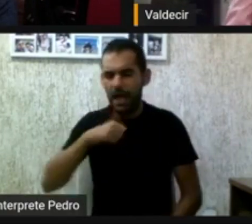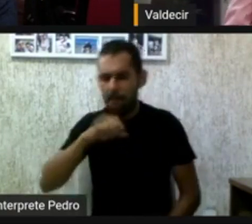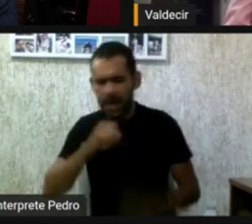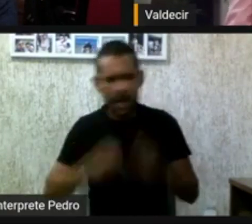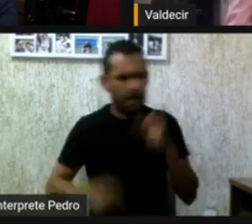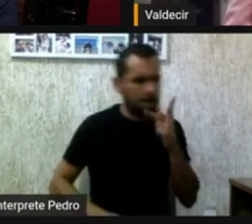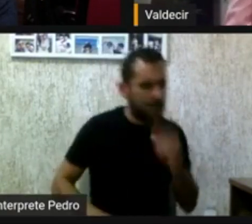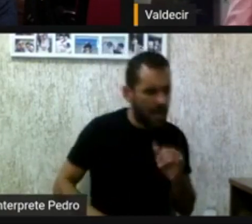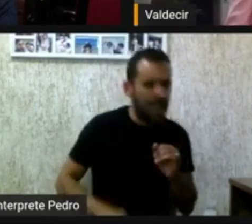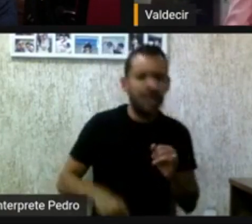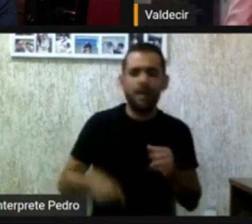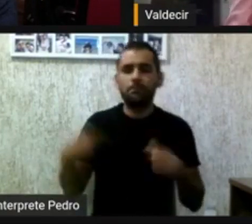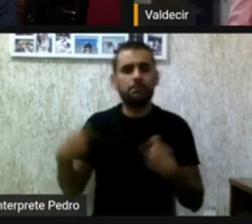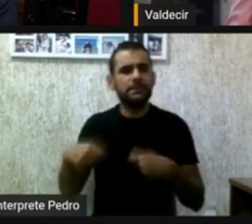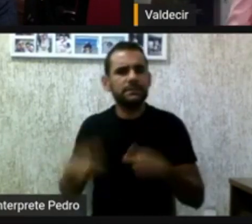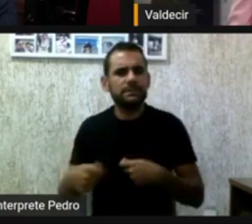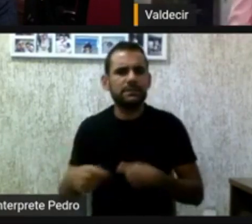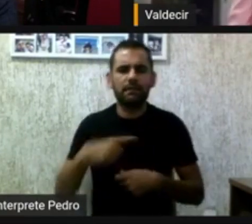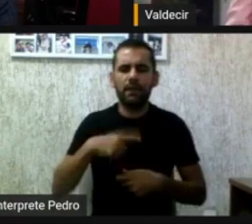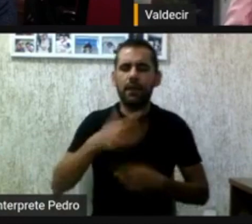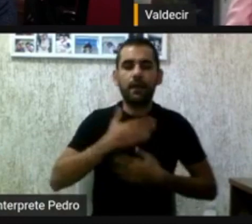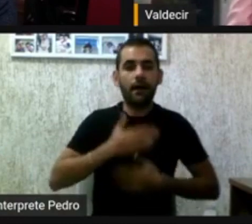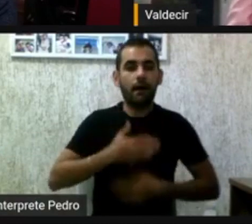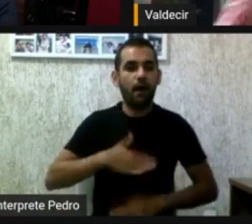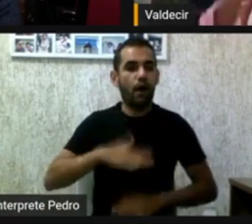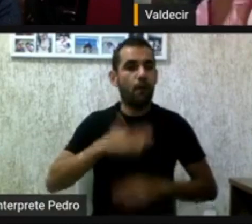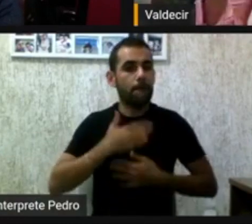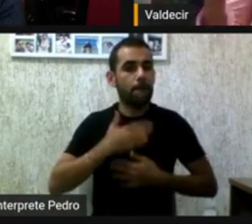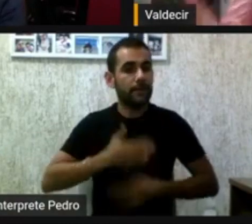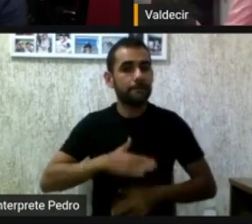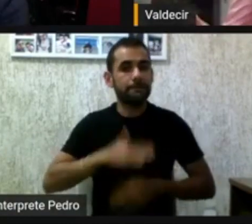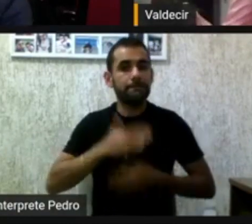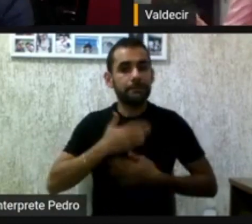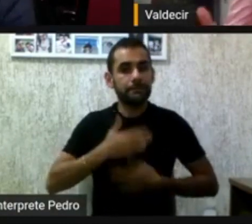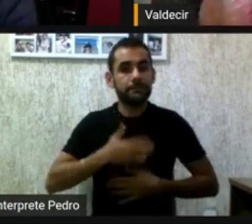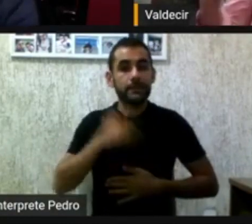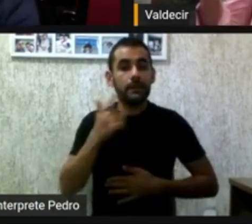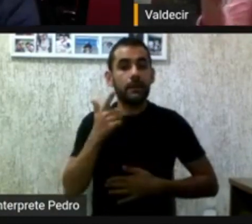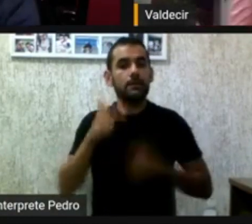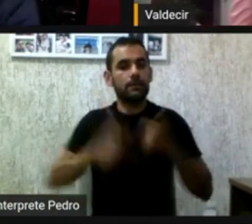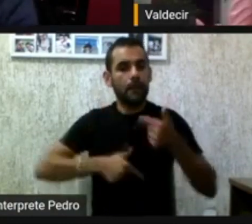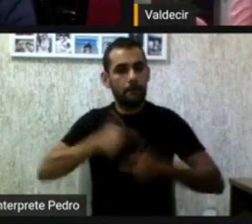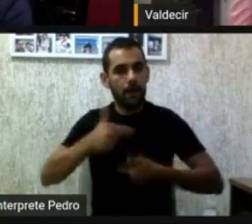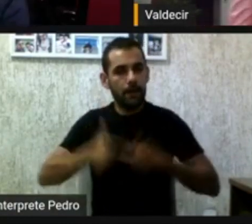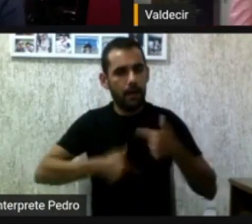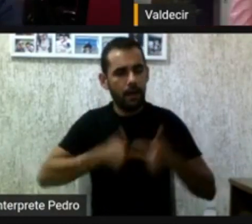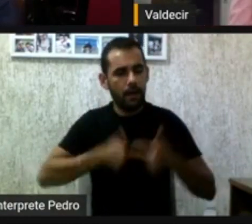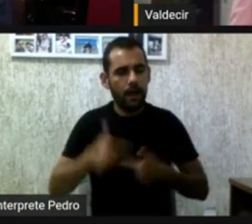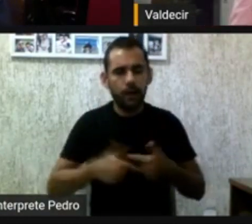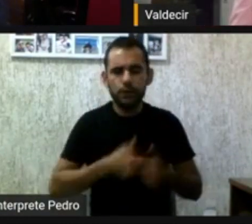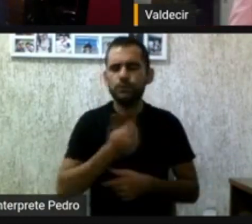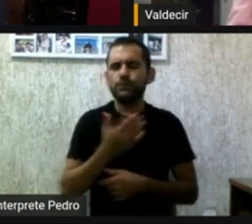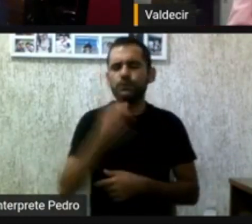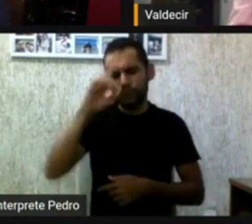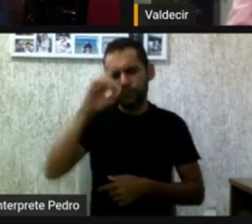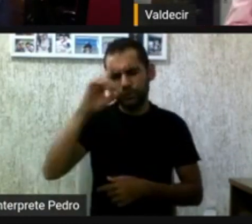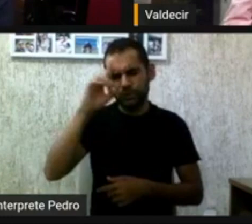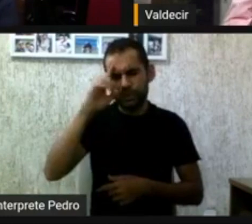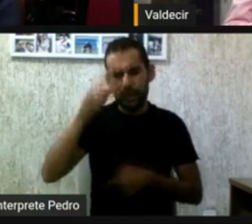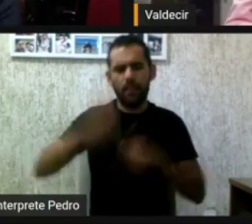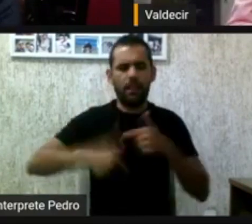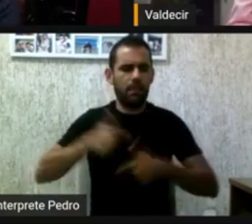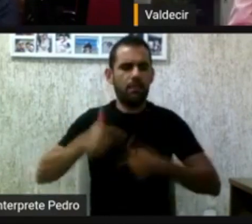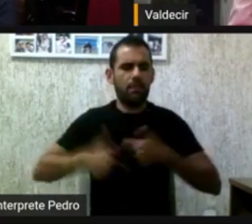pais, eles precisam ter tranquilidade para poderem trabalhar, ganhar o seu pão de cada dia, mas saberem